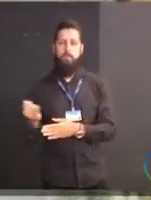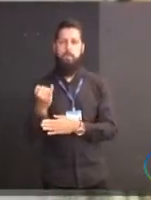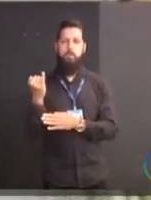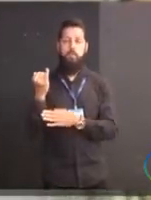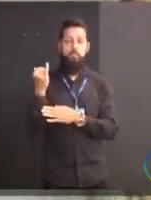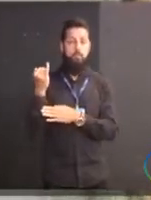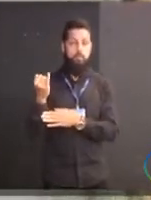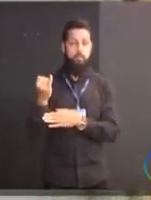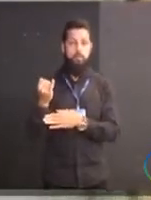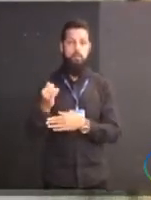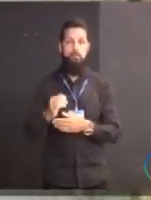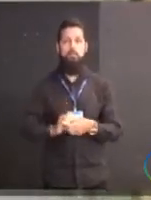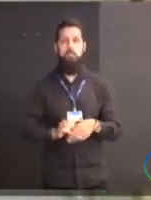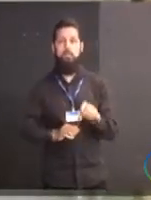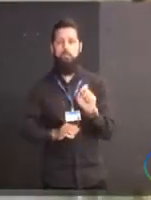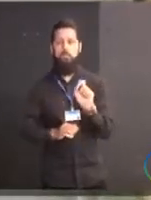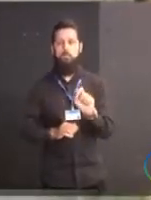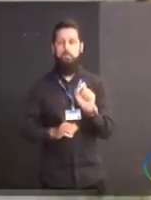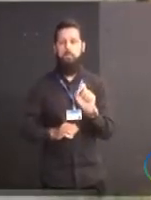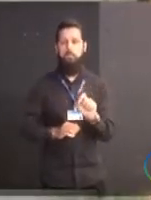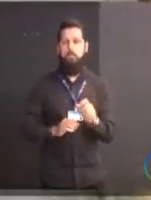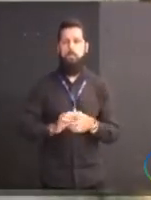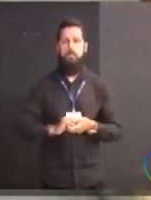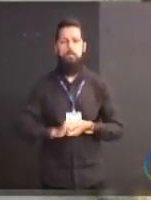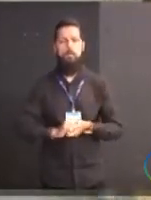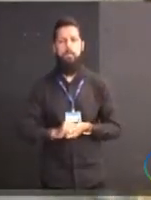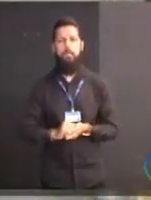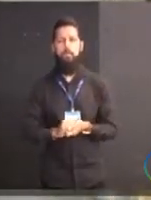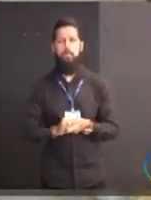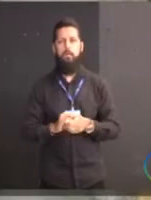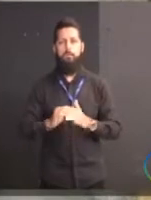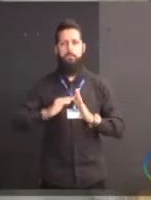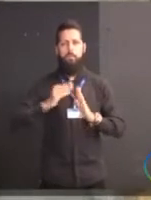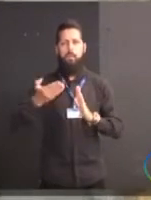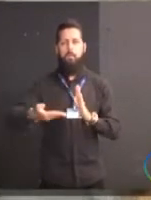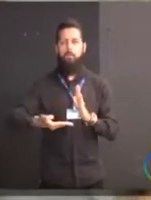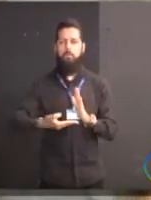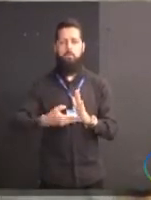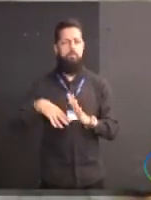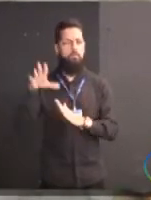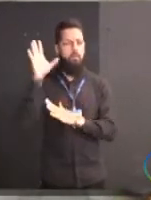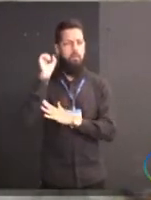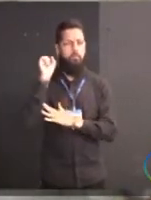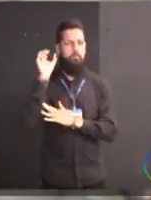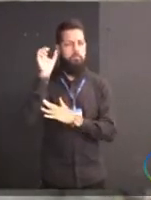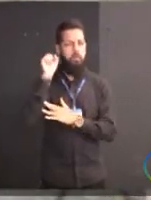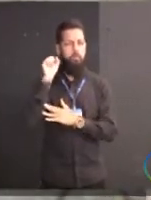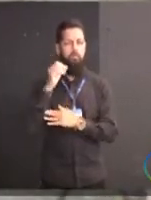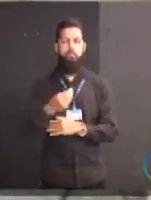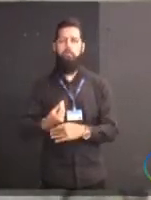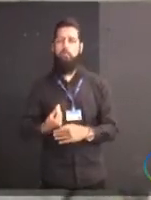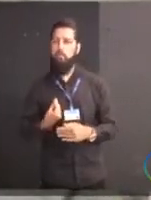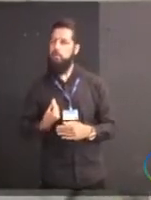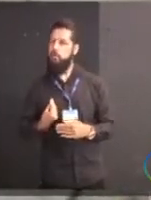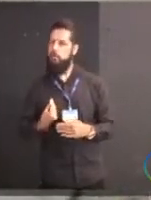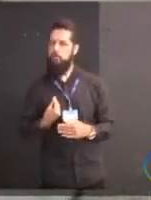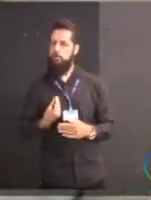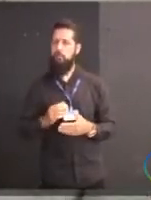religioso. Do meu ponto de vista, tudo o que eu vi nos países que visitamos